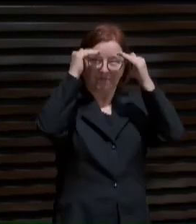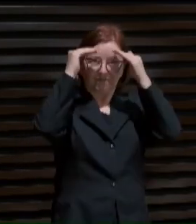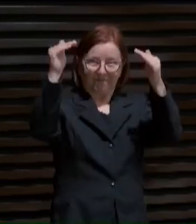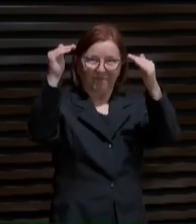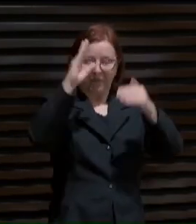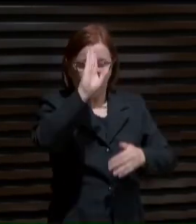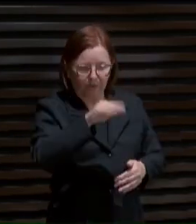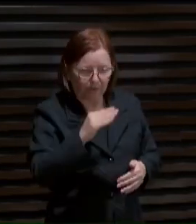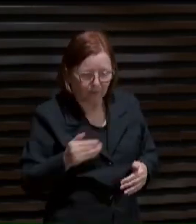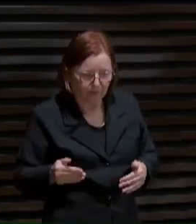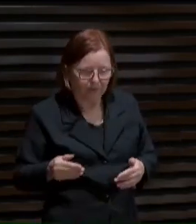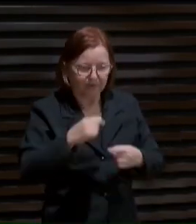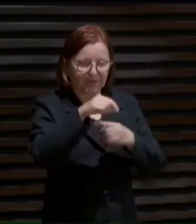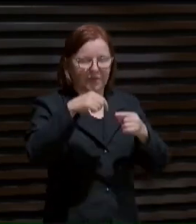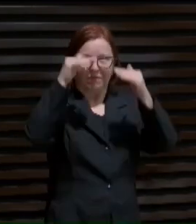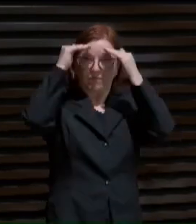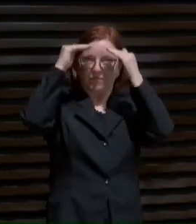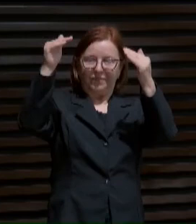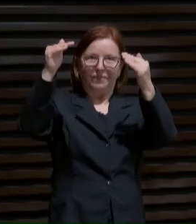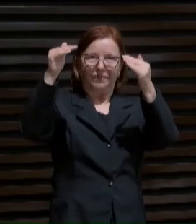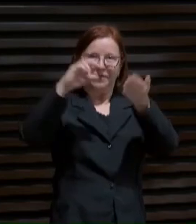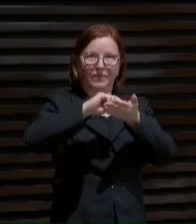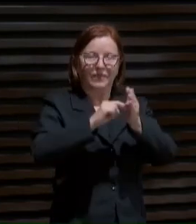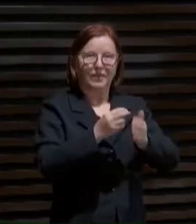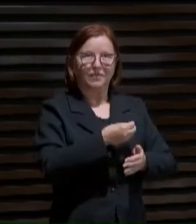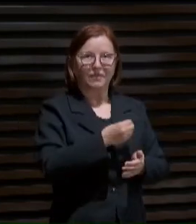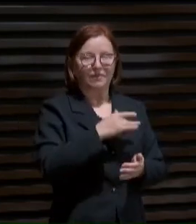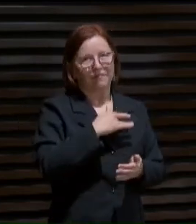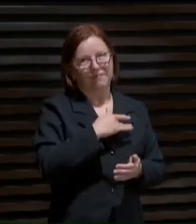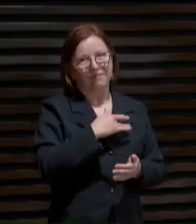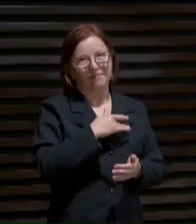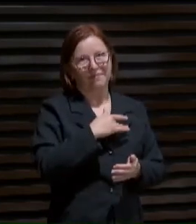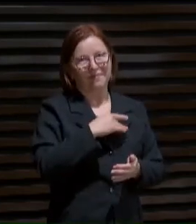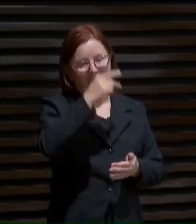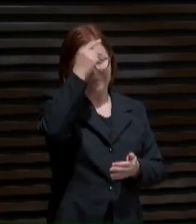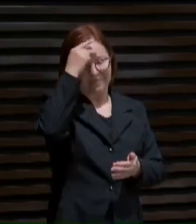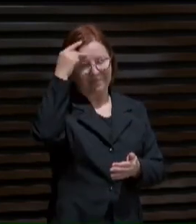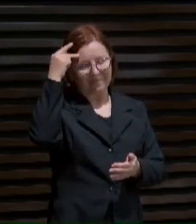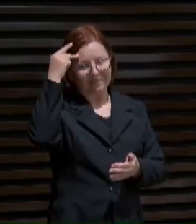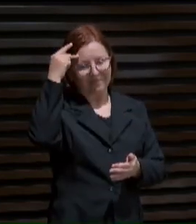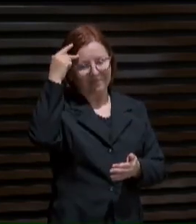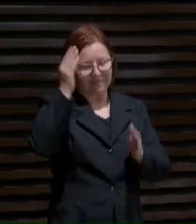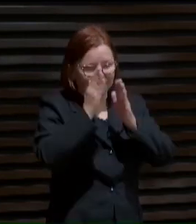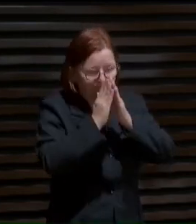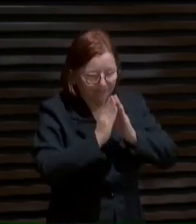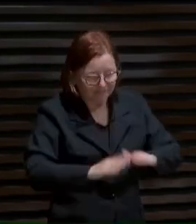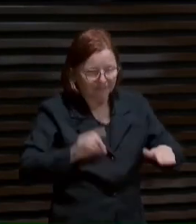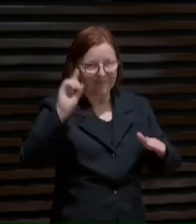honra e os tanto temor que é uma vida piedosa do Adorador com Deus e sua